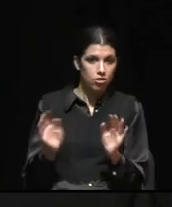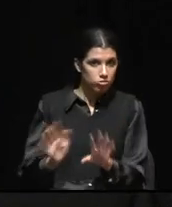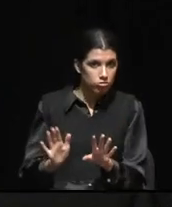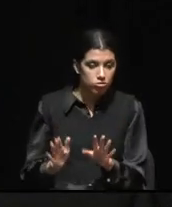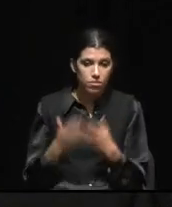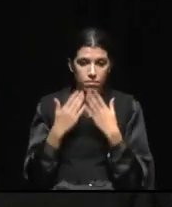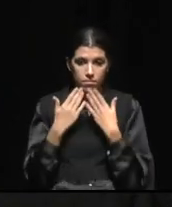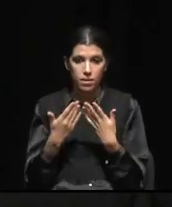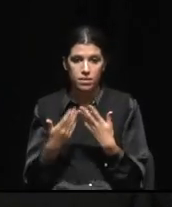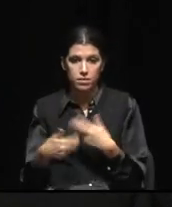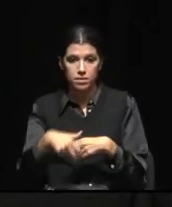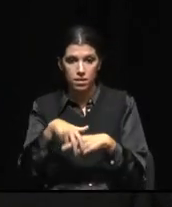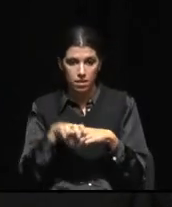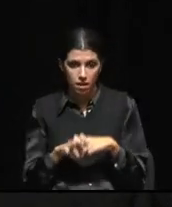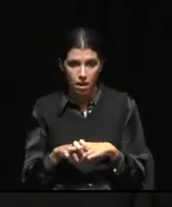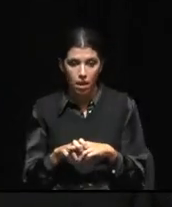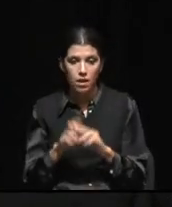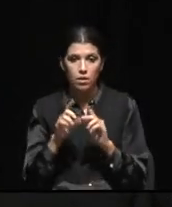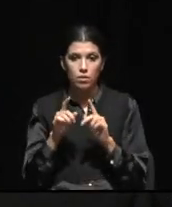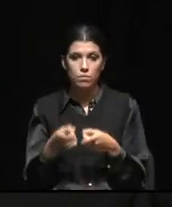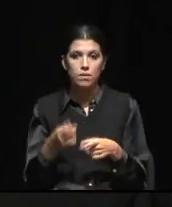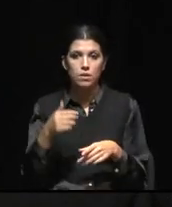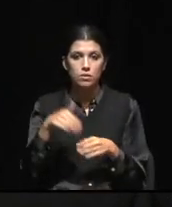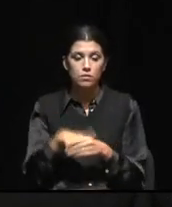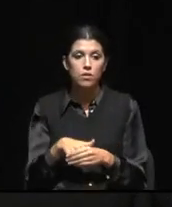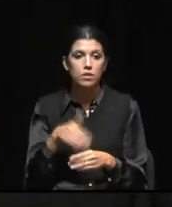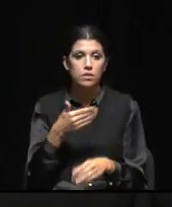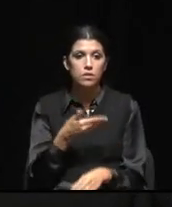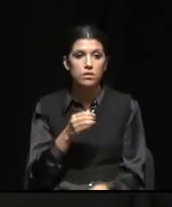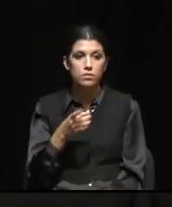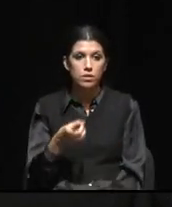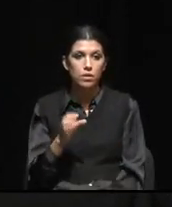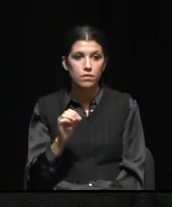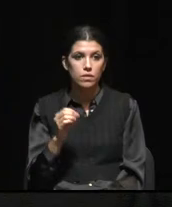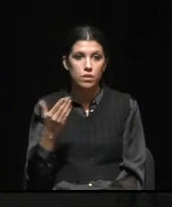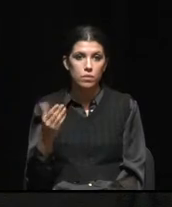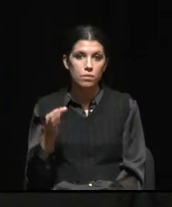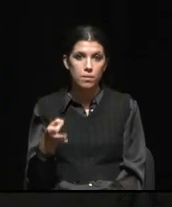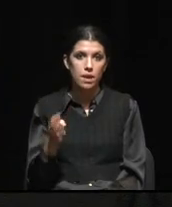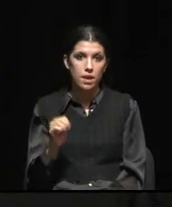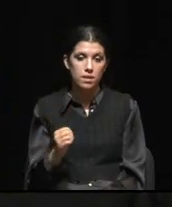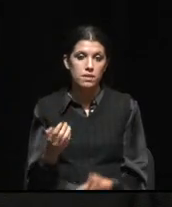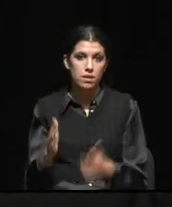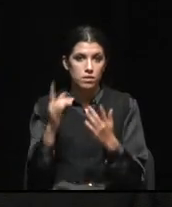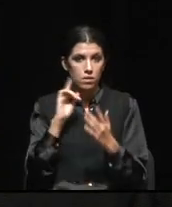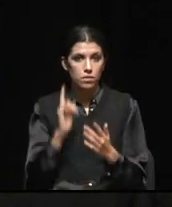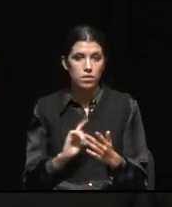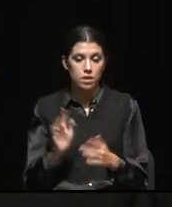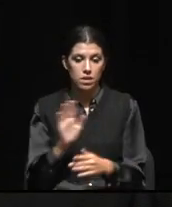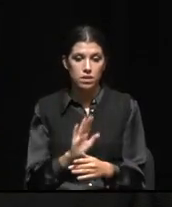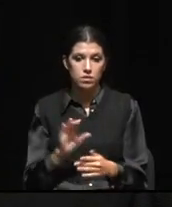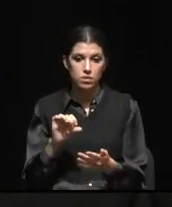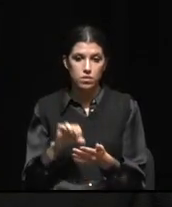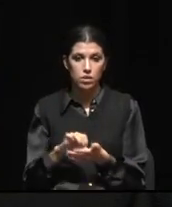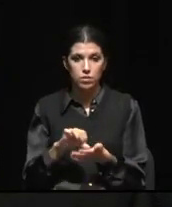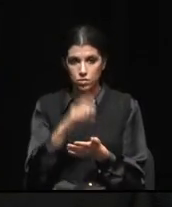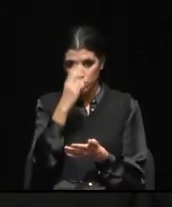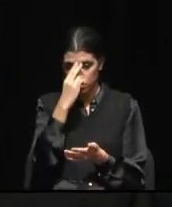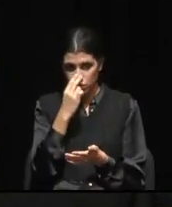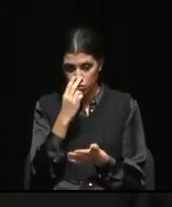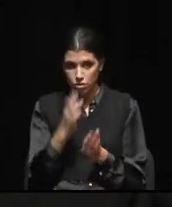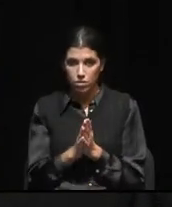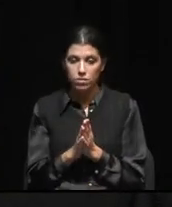pudessem sentar vamos começar por votar o voto 10901 do PS saudação ao dia nacional dos centros